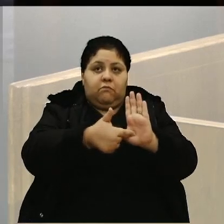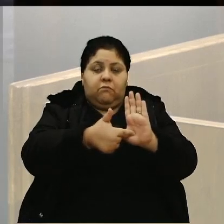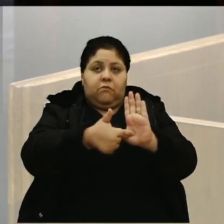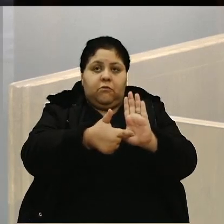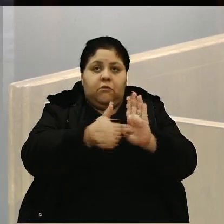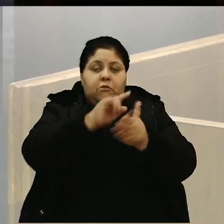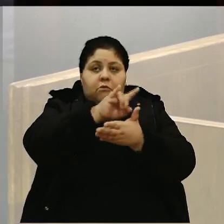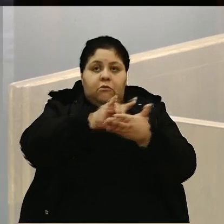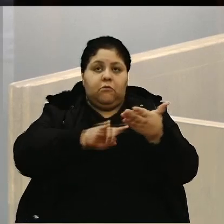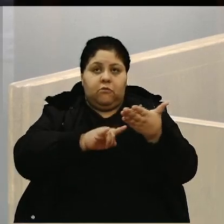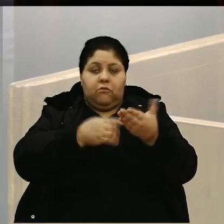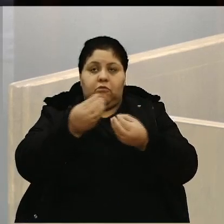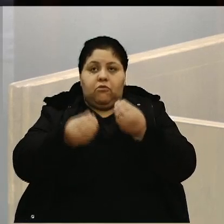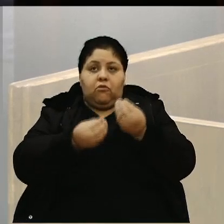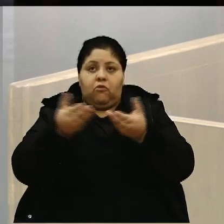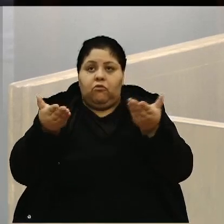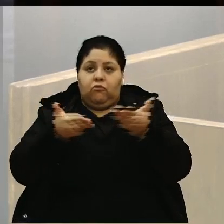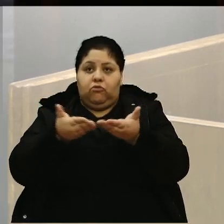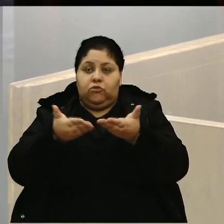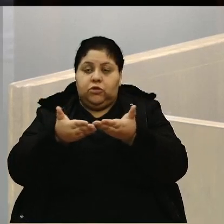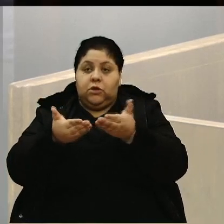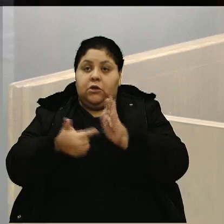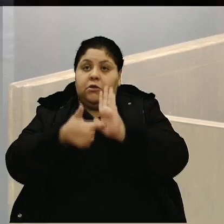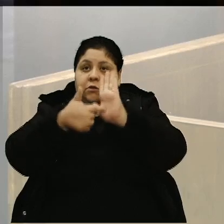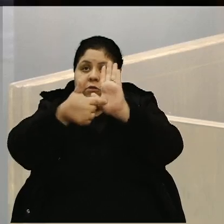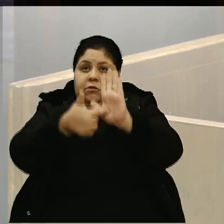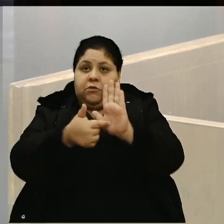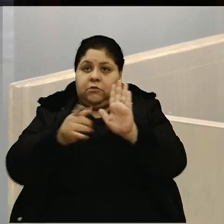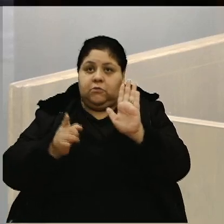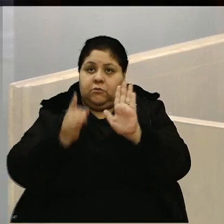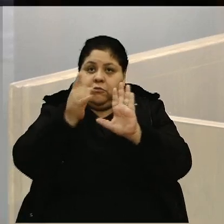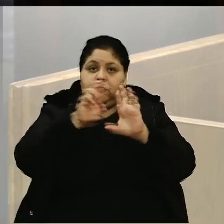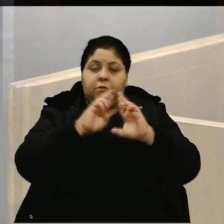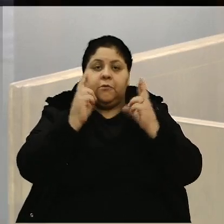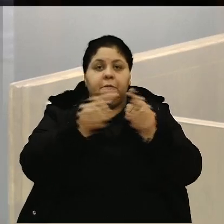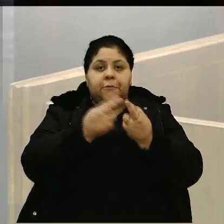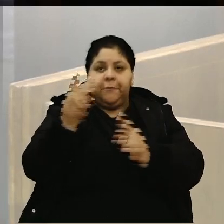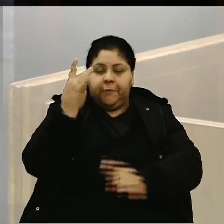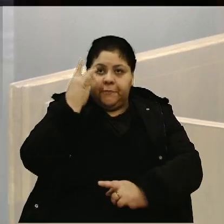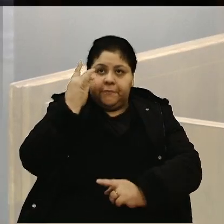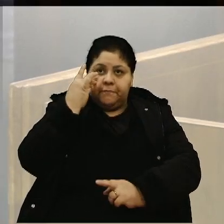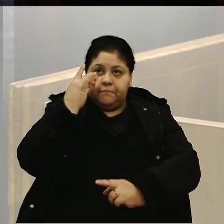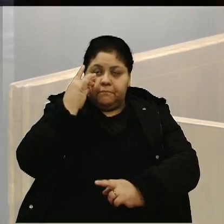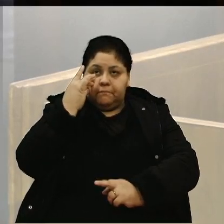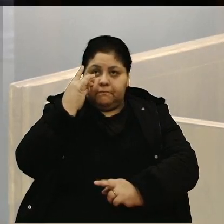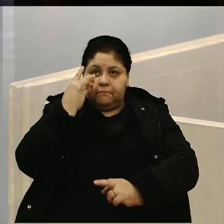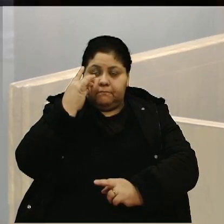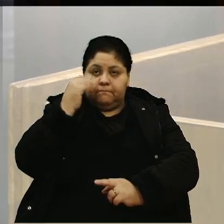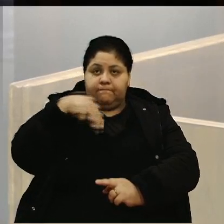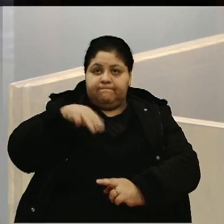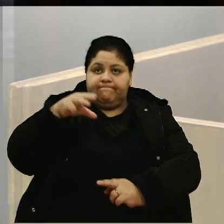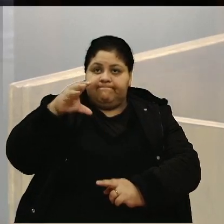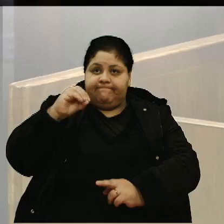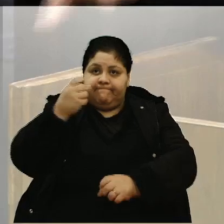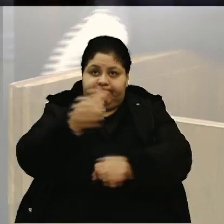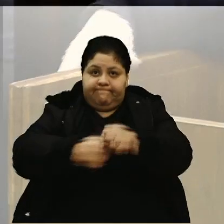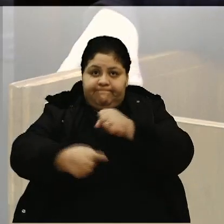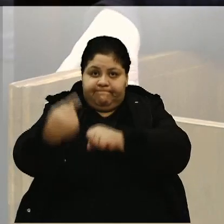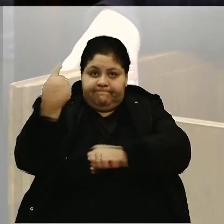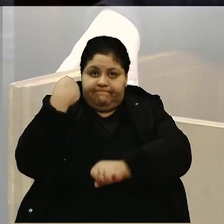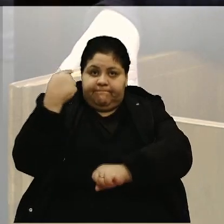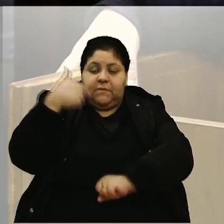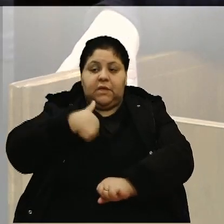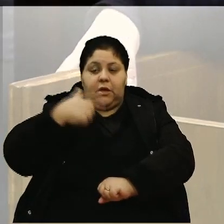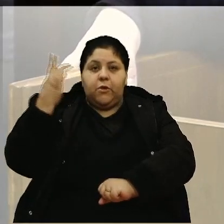portaria, conforme já havia lhe sinalizado em nossa última reunião presencial, ocorrida em março passado, a qual estive